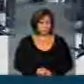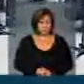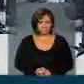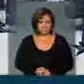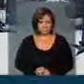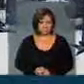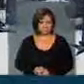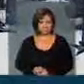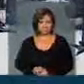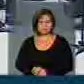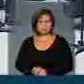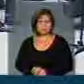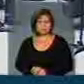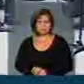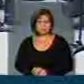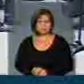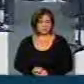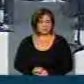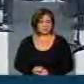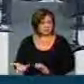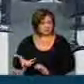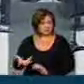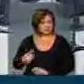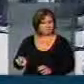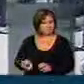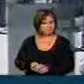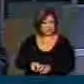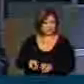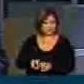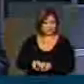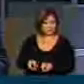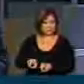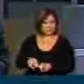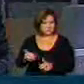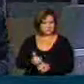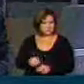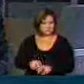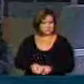do membro da mesa, estou querendo passar a cadeira para ele.